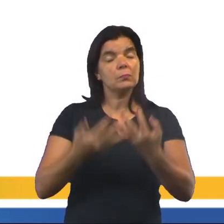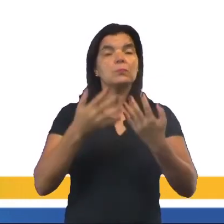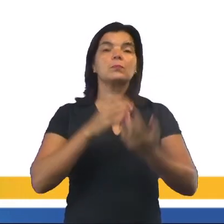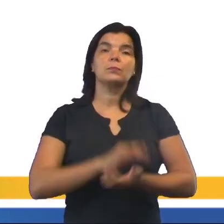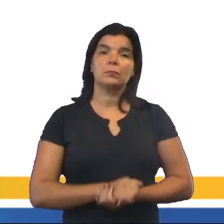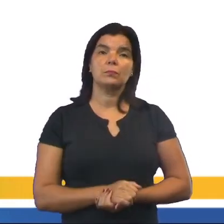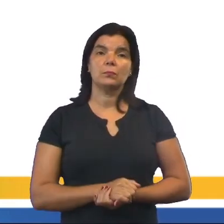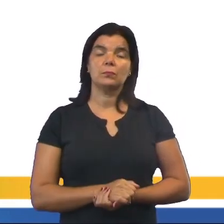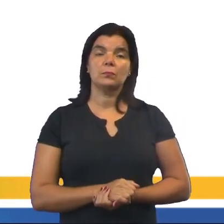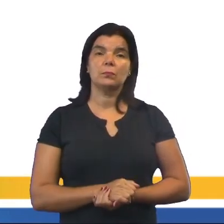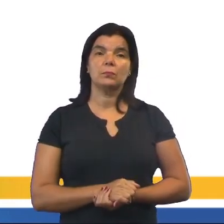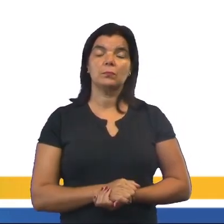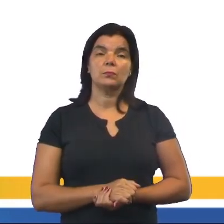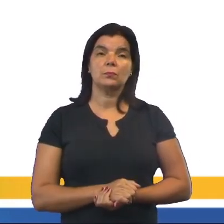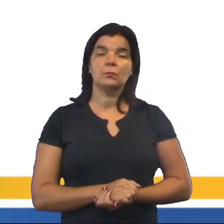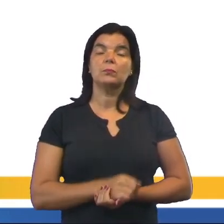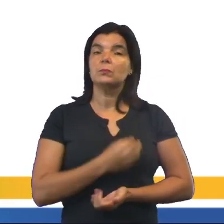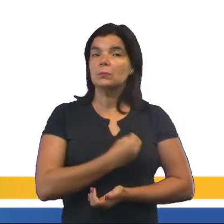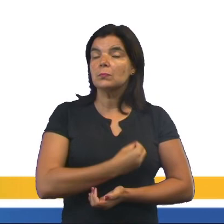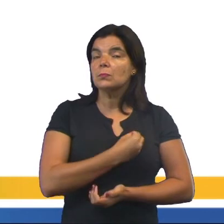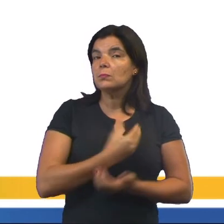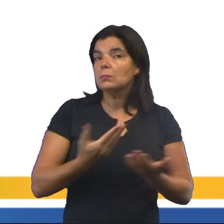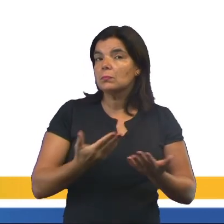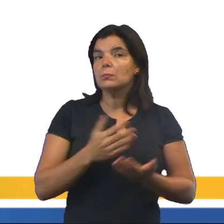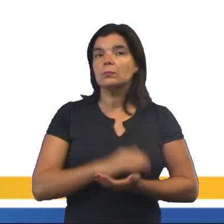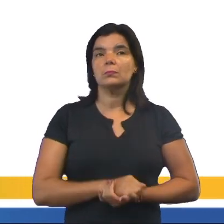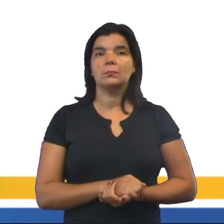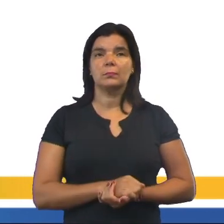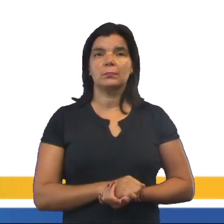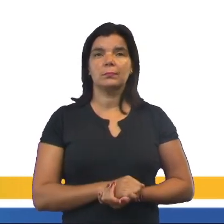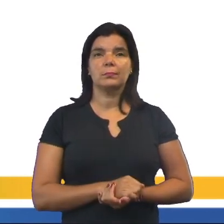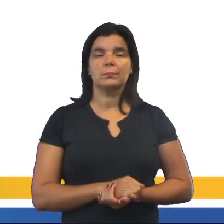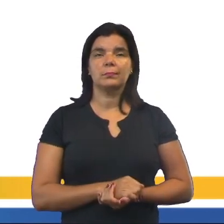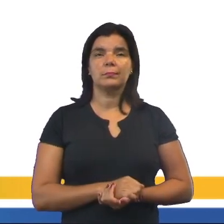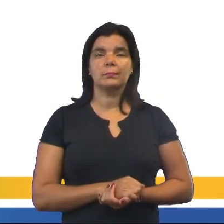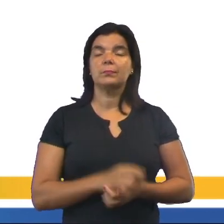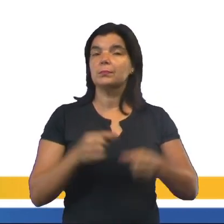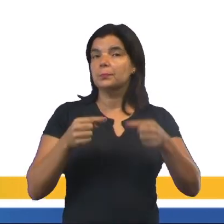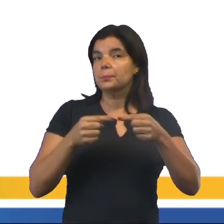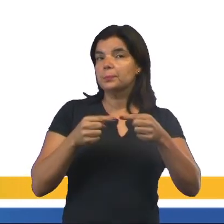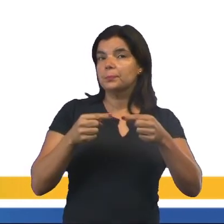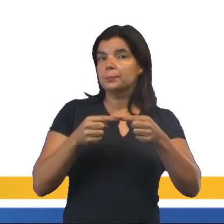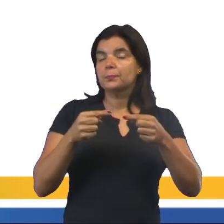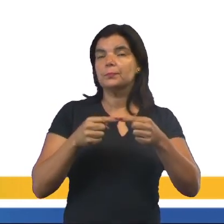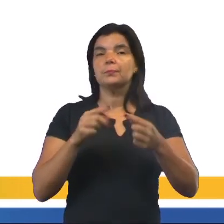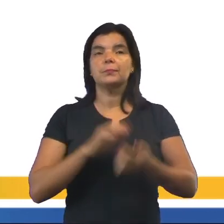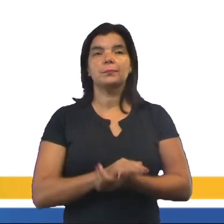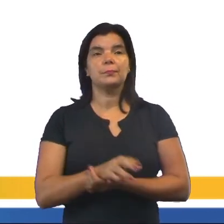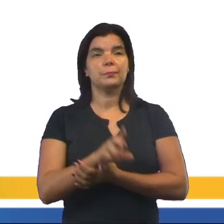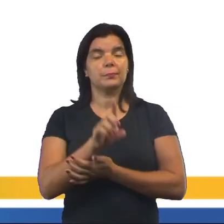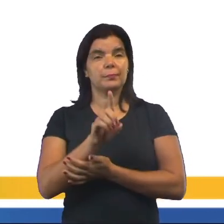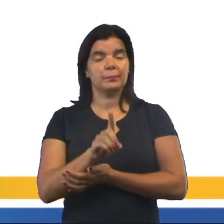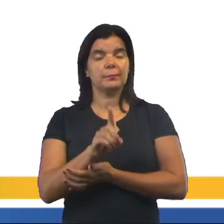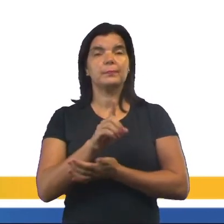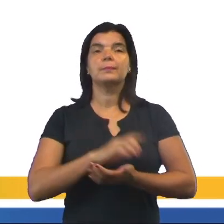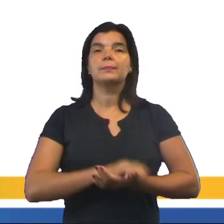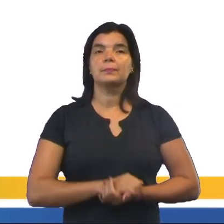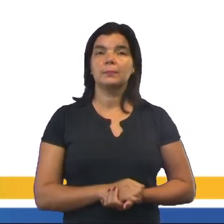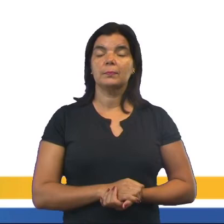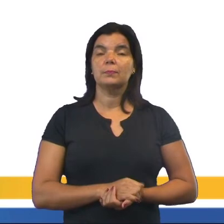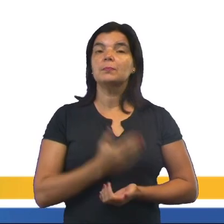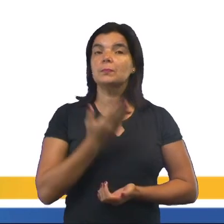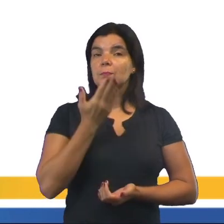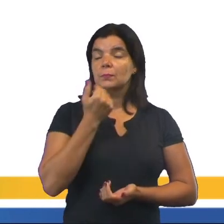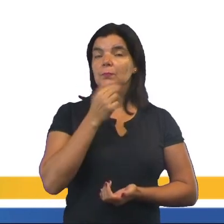algo recorrente. Então, o que combina neste caso é every day.